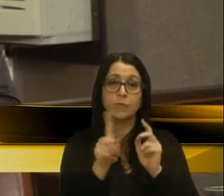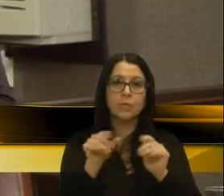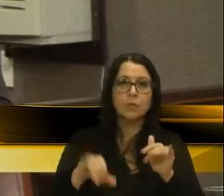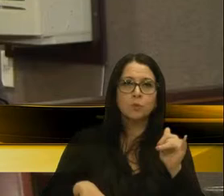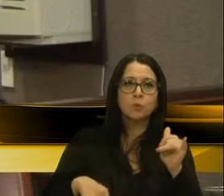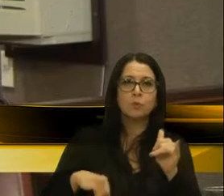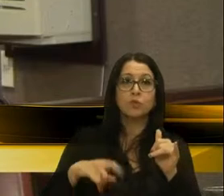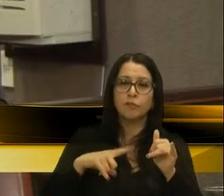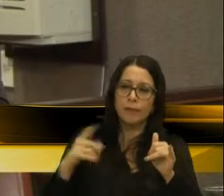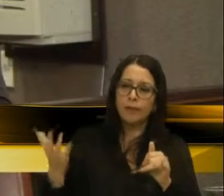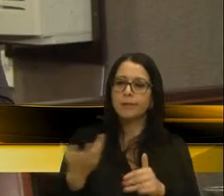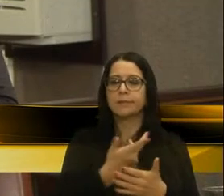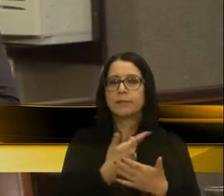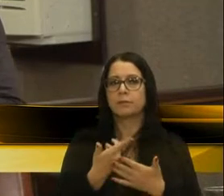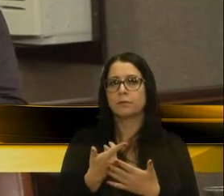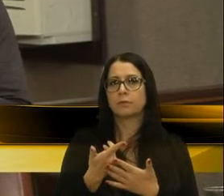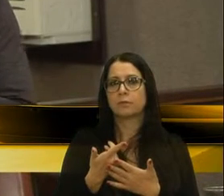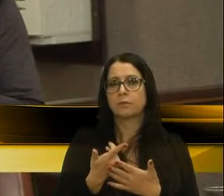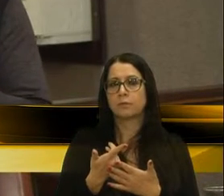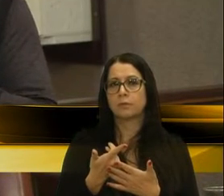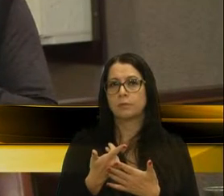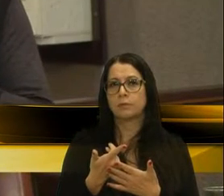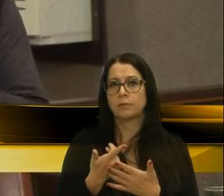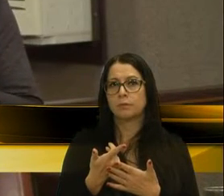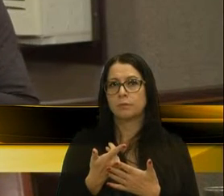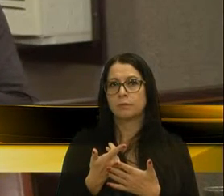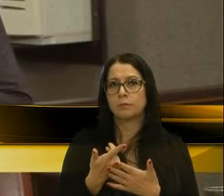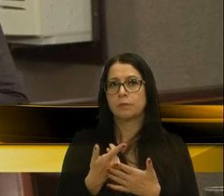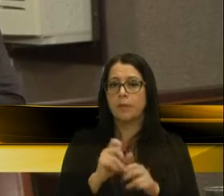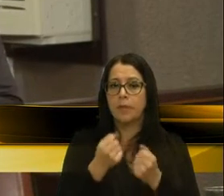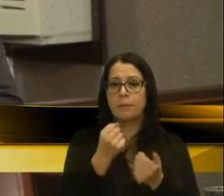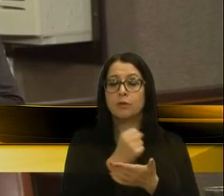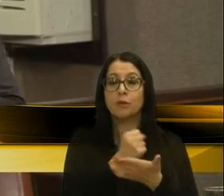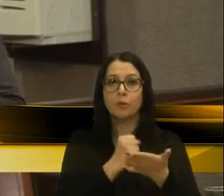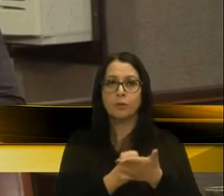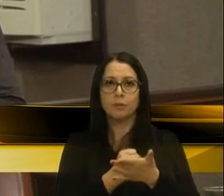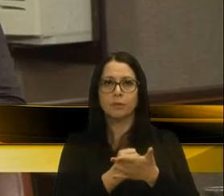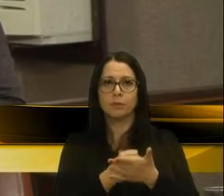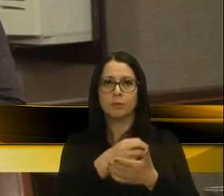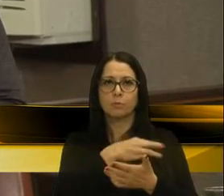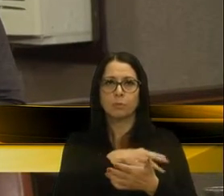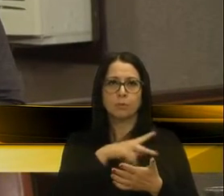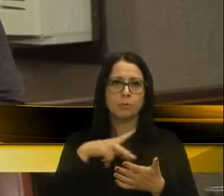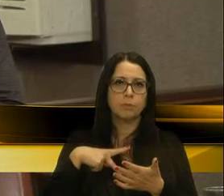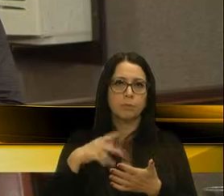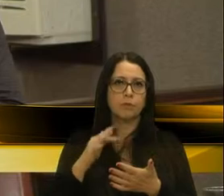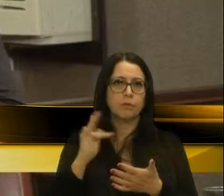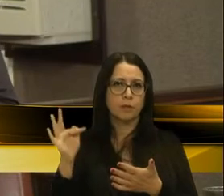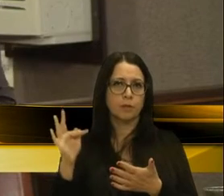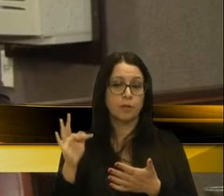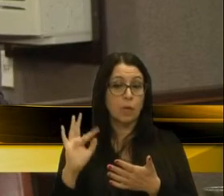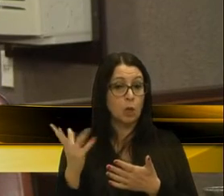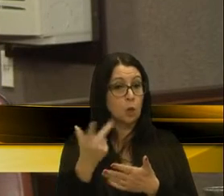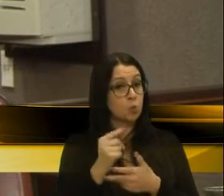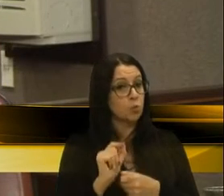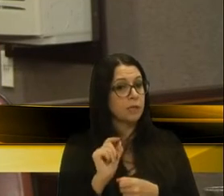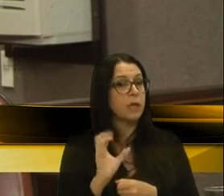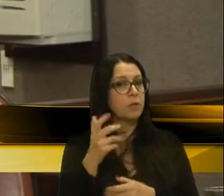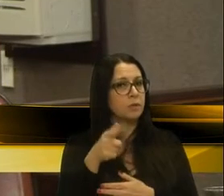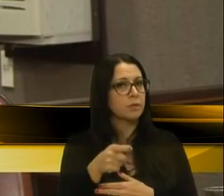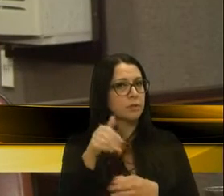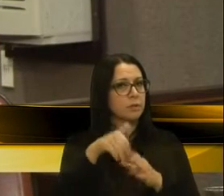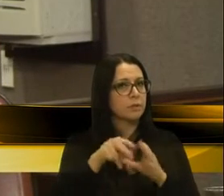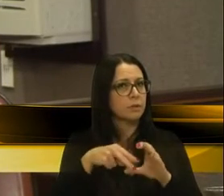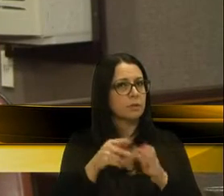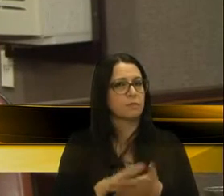sofresse todas, né, a quebra de contrato com o Ministério Público Federal e as consequências aqui também dentro da Câmara